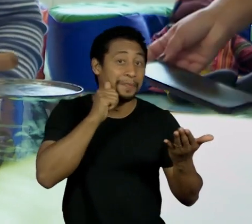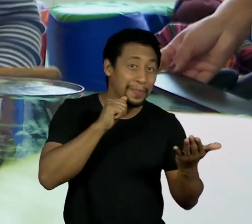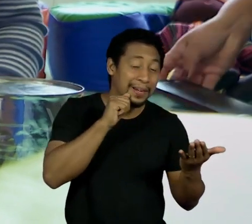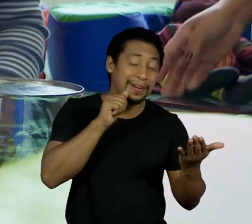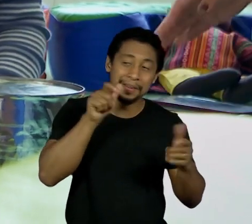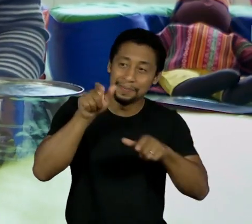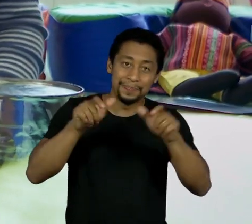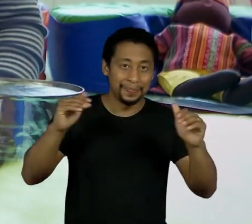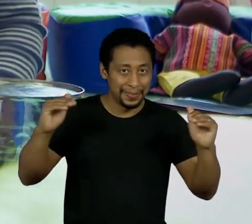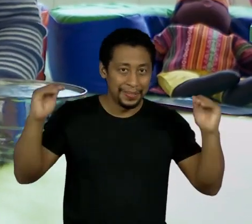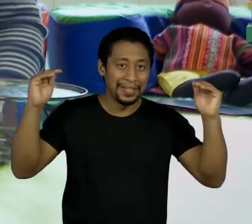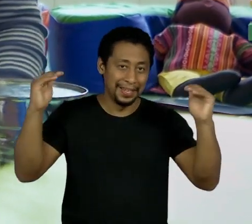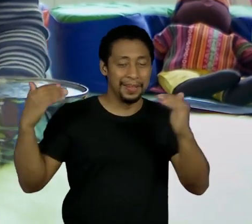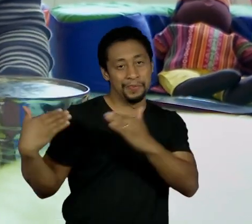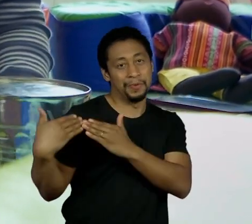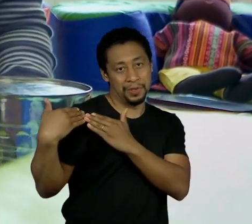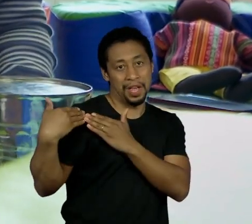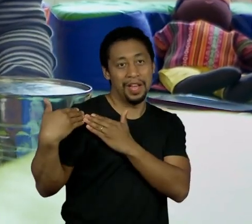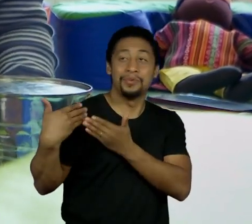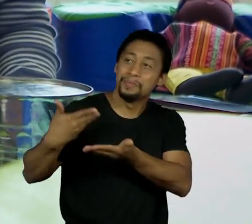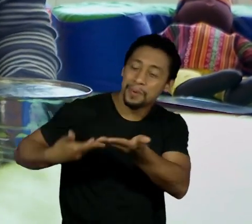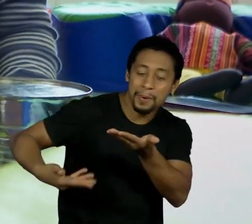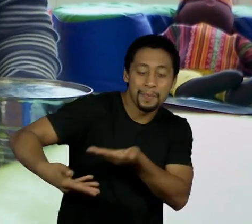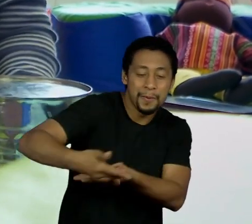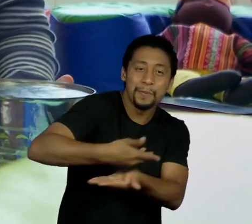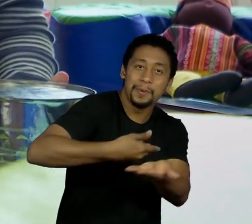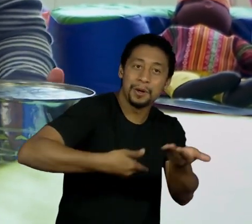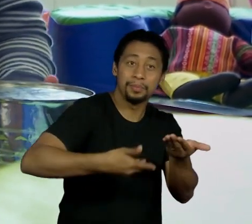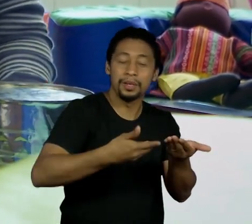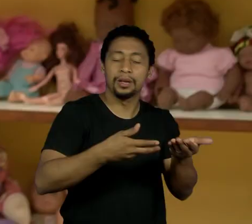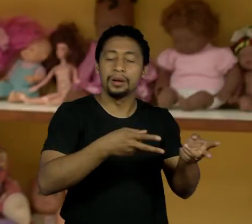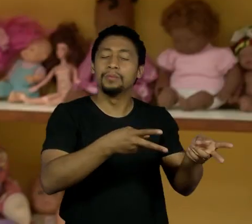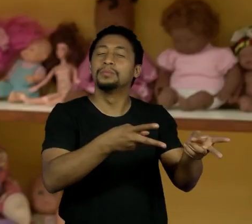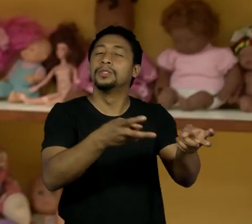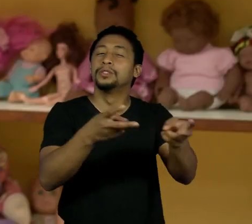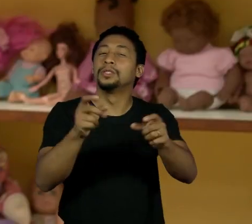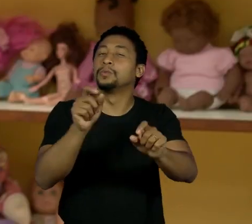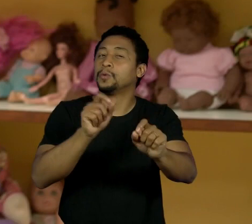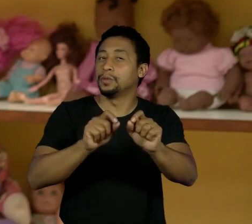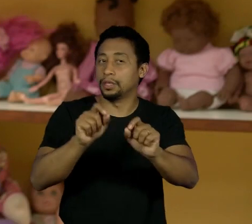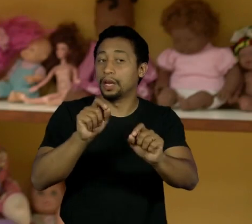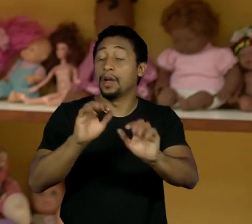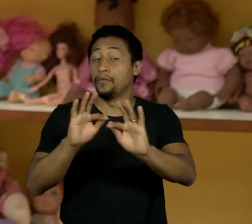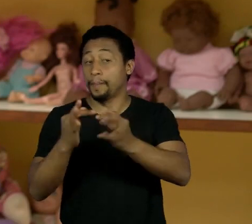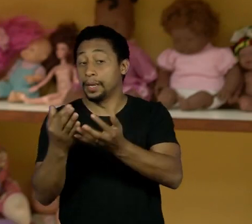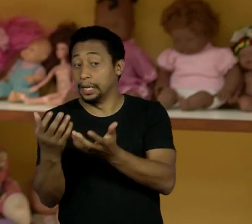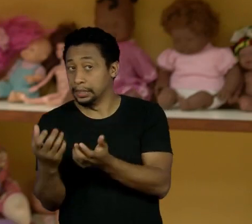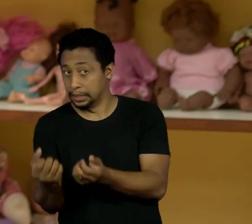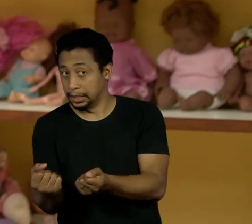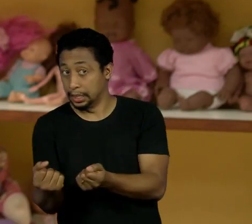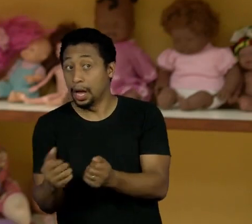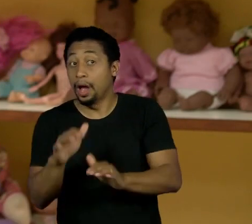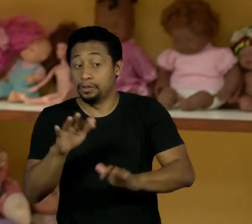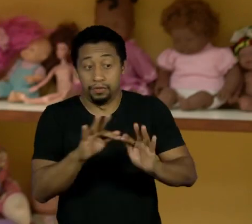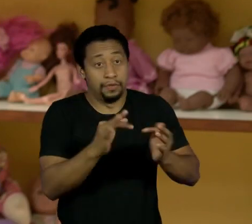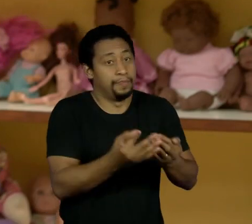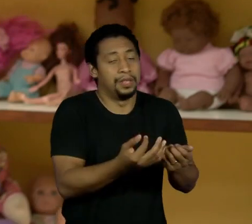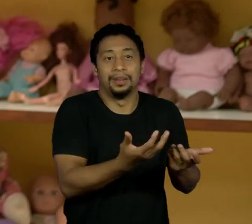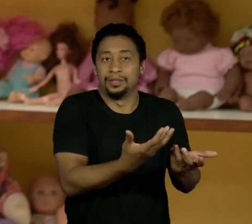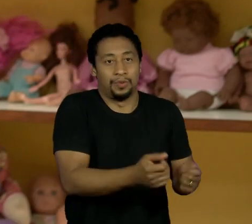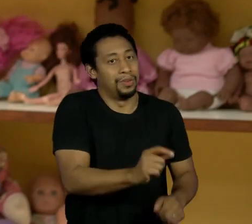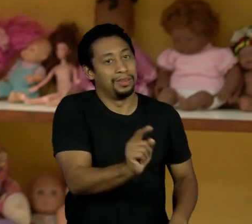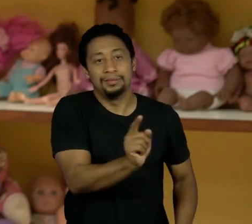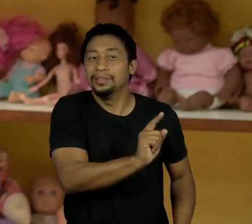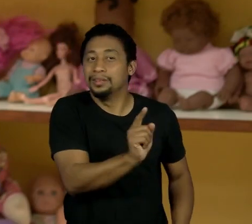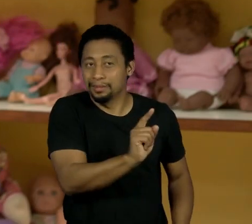daí a gente consegue identificar até mesmo casos de aceitação ou não aceitação dessas bonecas e bonecos dentro das